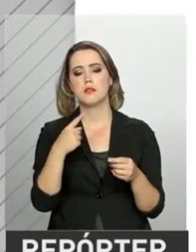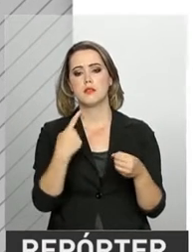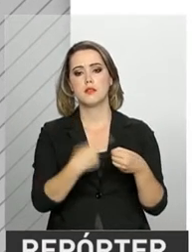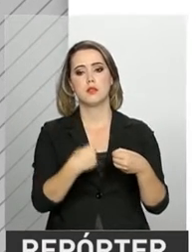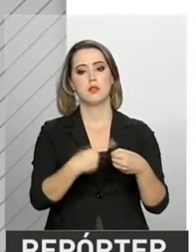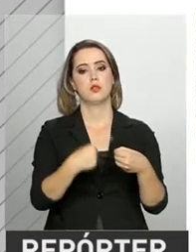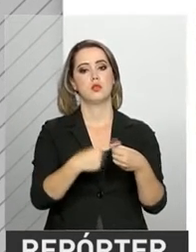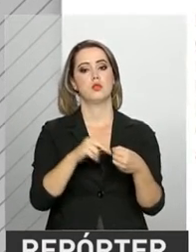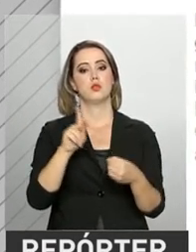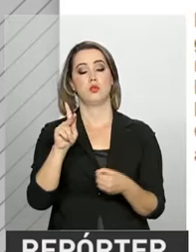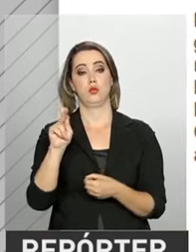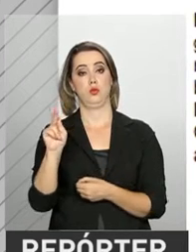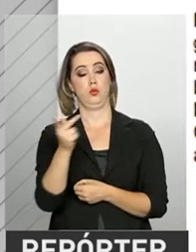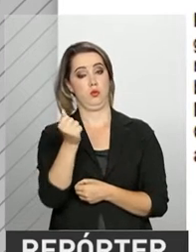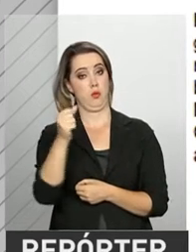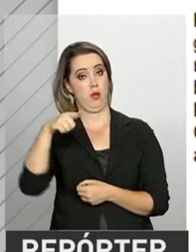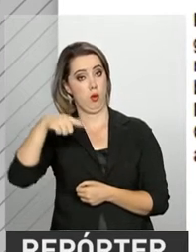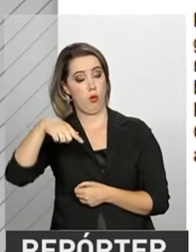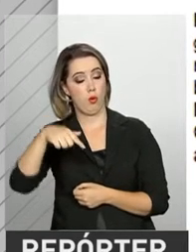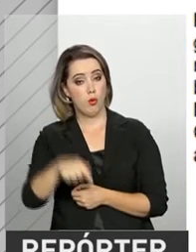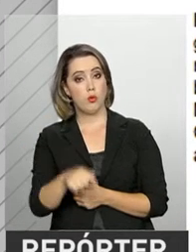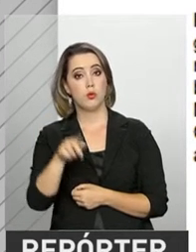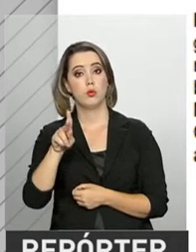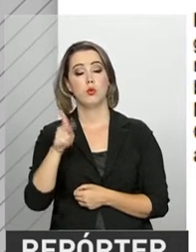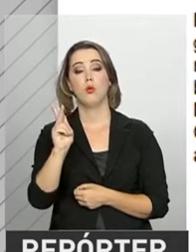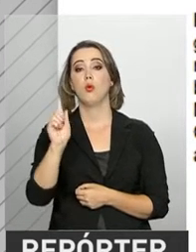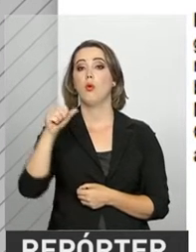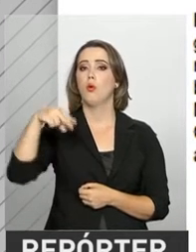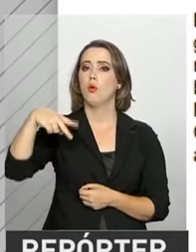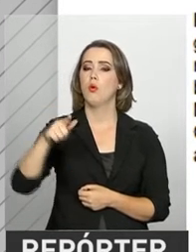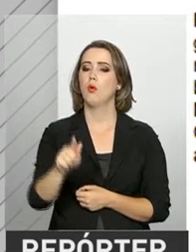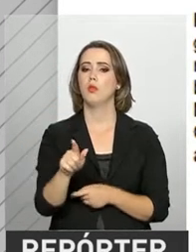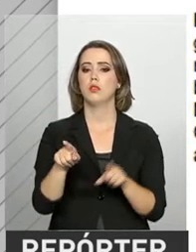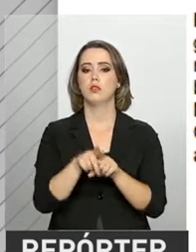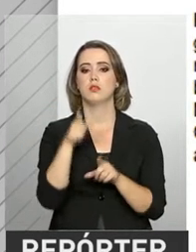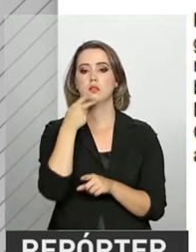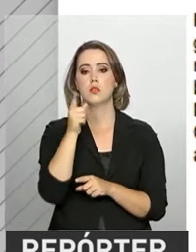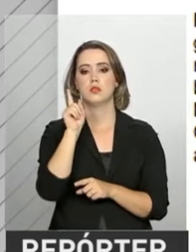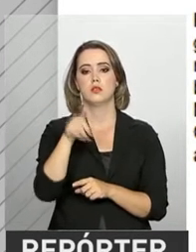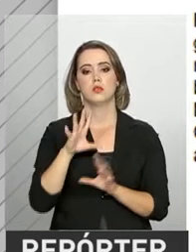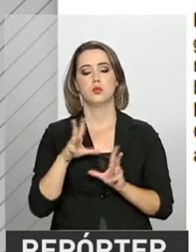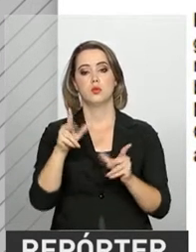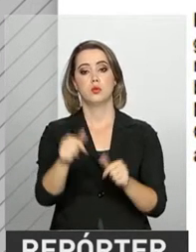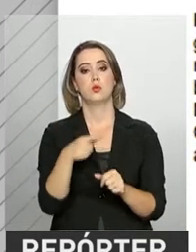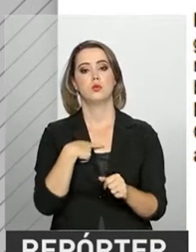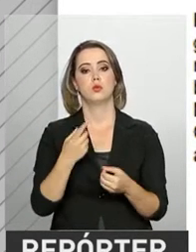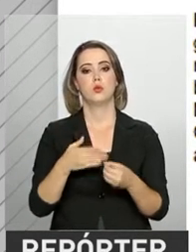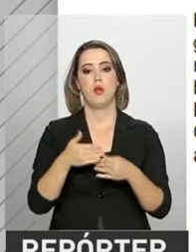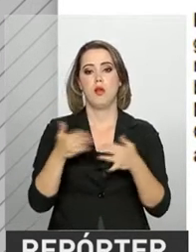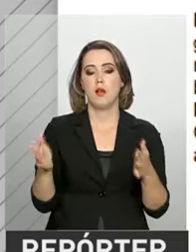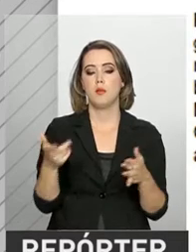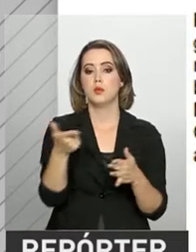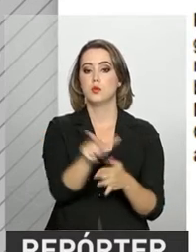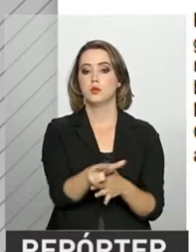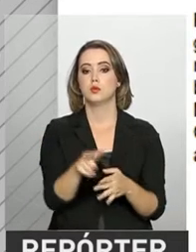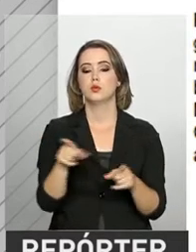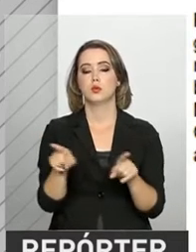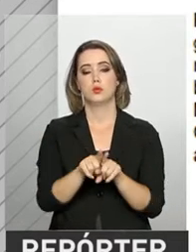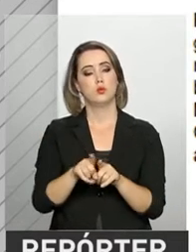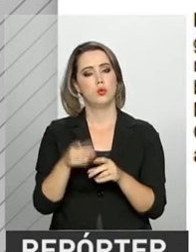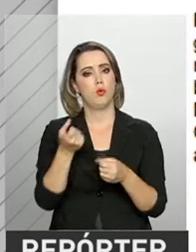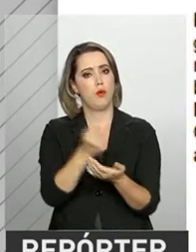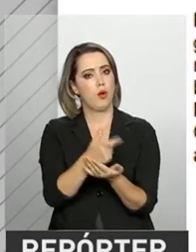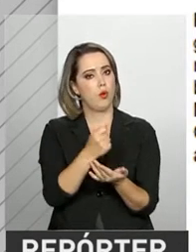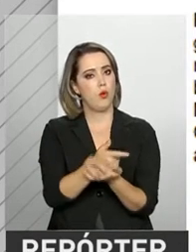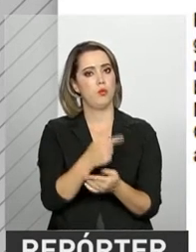brasileiro e lembra que todos os grandes mercados para exportação de carnes estão reabertos representantes